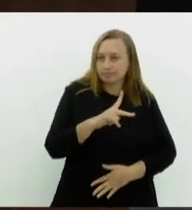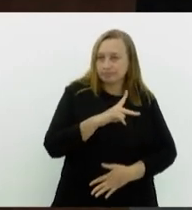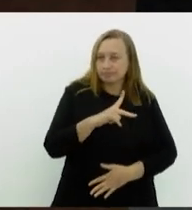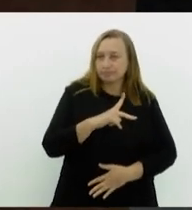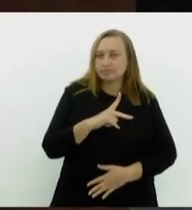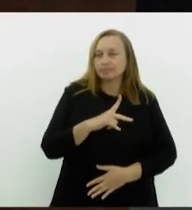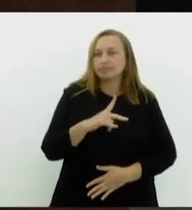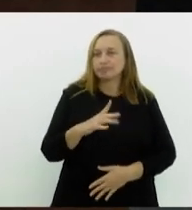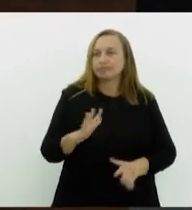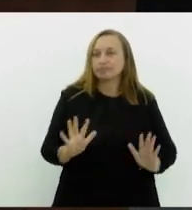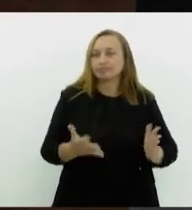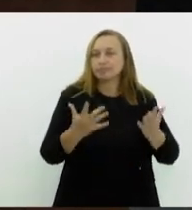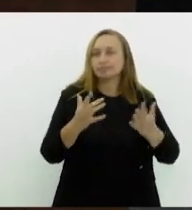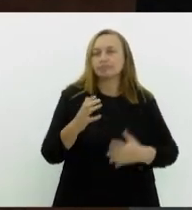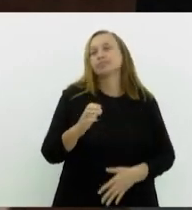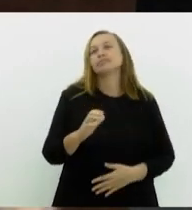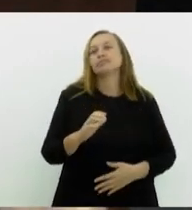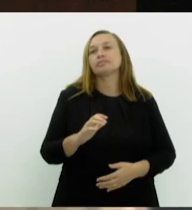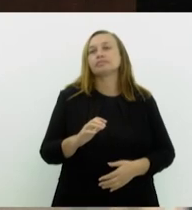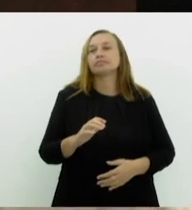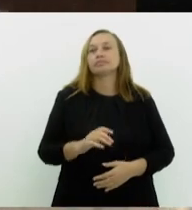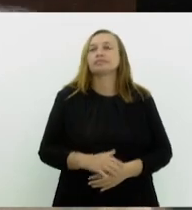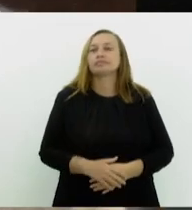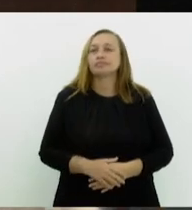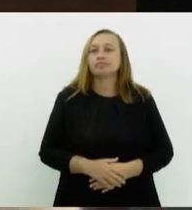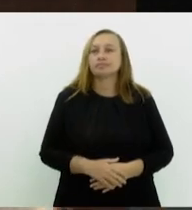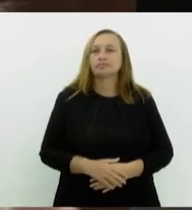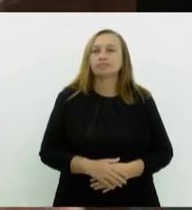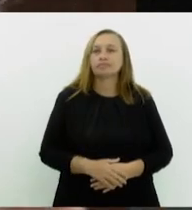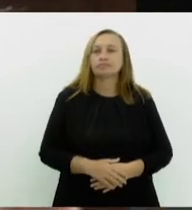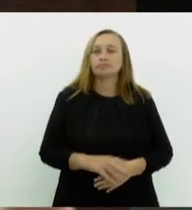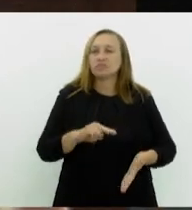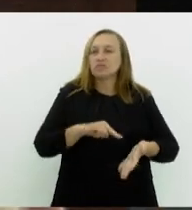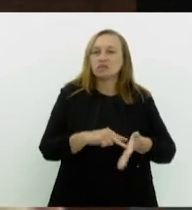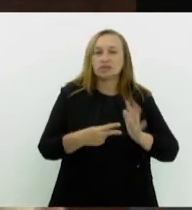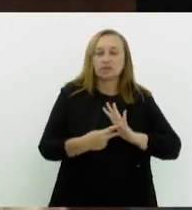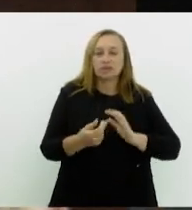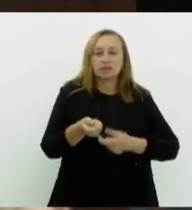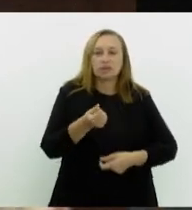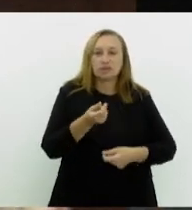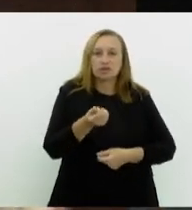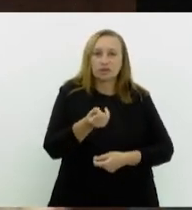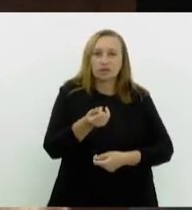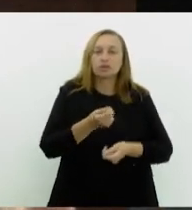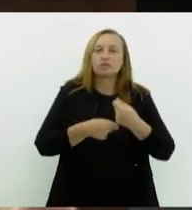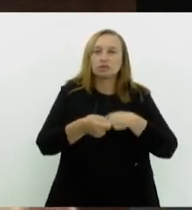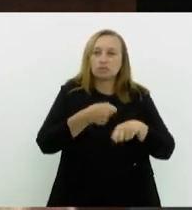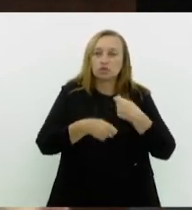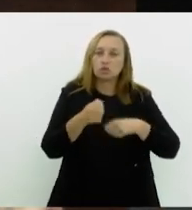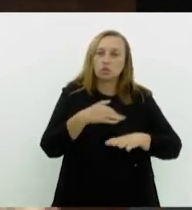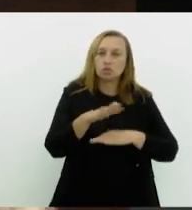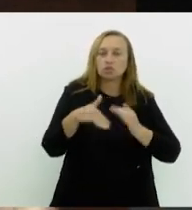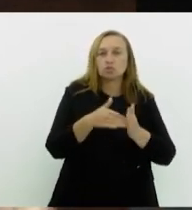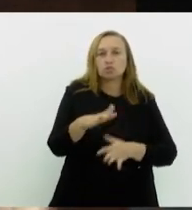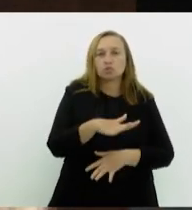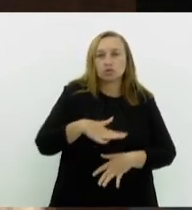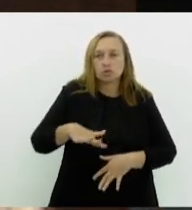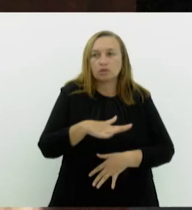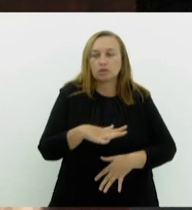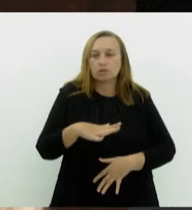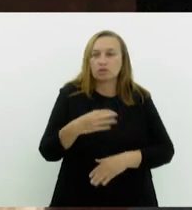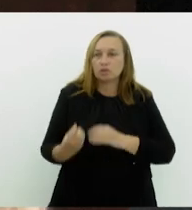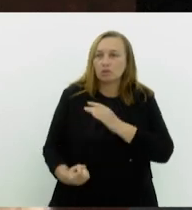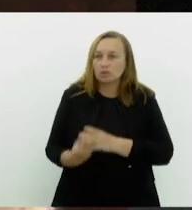promover propagandas, enfim. A par do significado econômico e todo o movimento que pode produzir